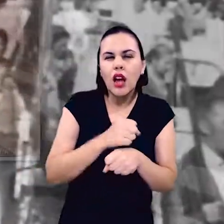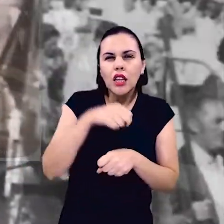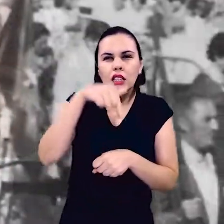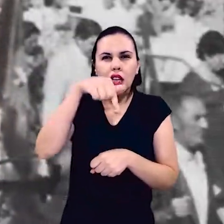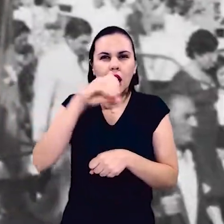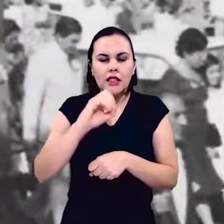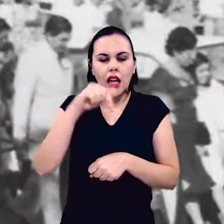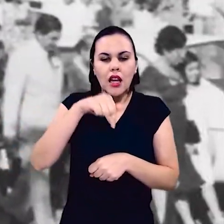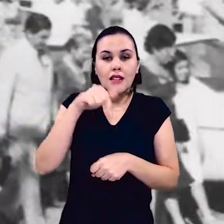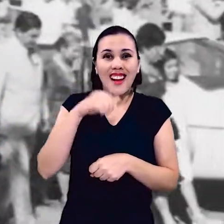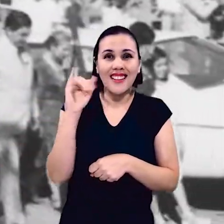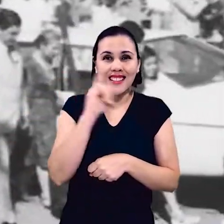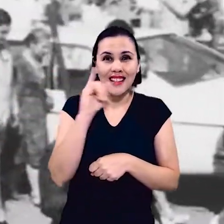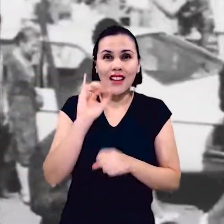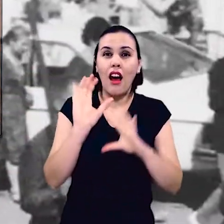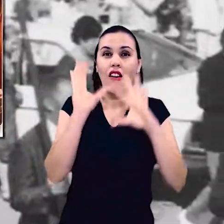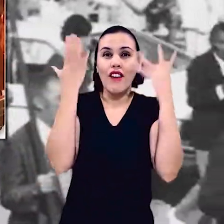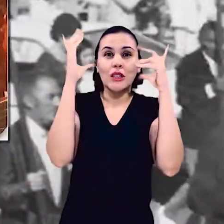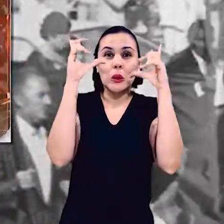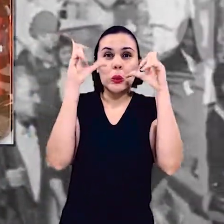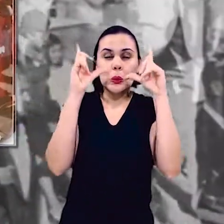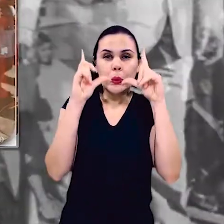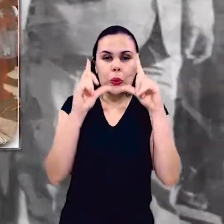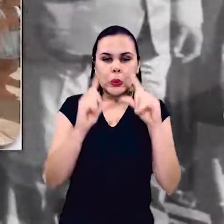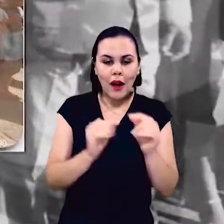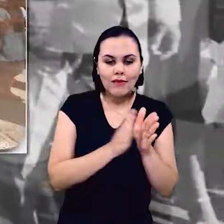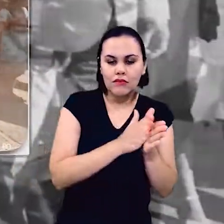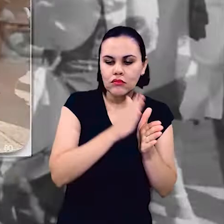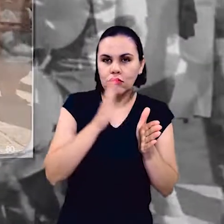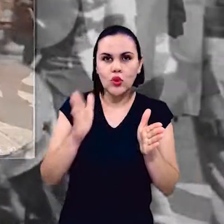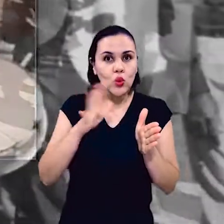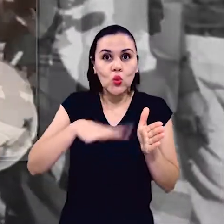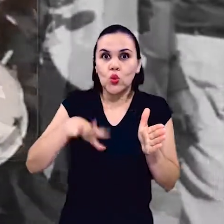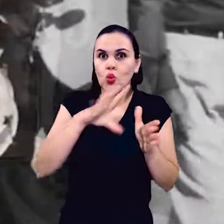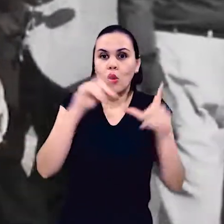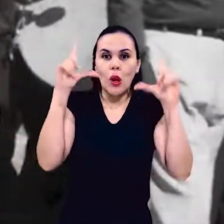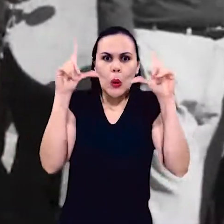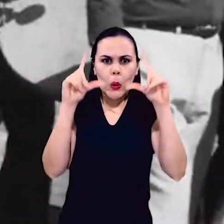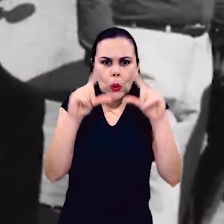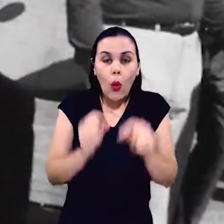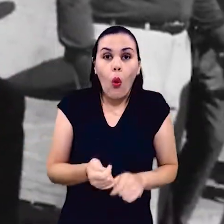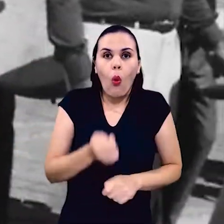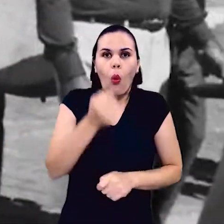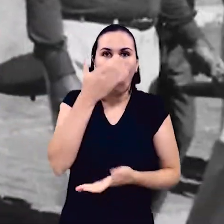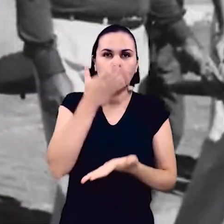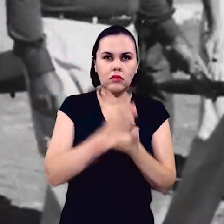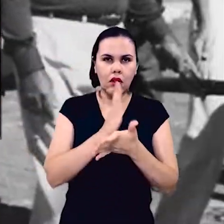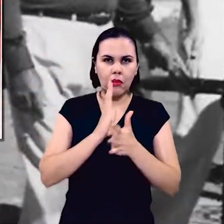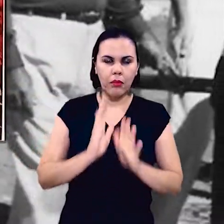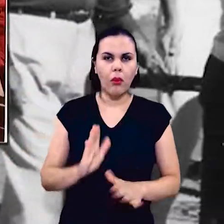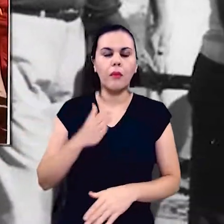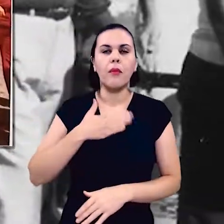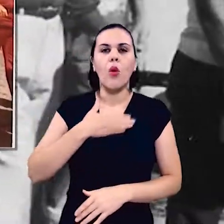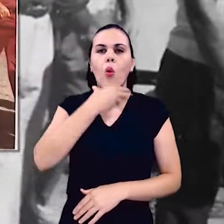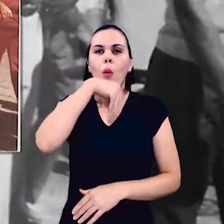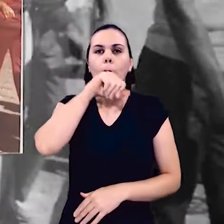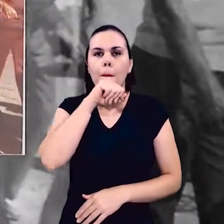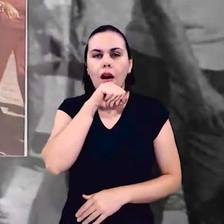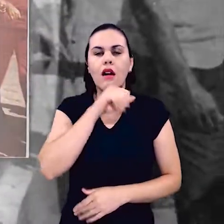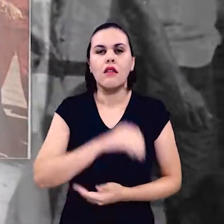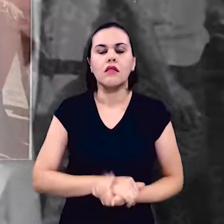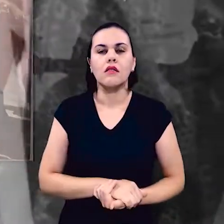posteriormente, já nos anos 70, quando a festa aqui em Itanhaém deu uma decaída, porque foi um período de decadência total, quase que acaba,